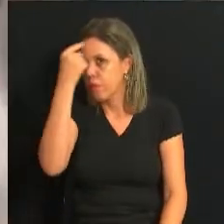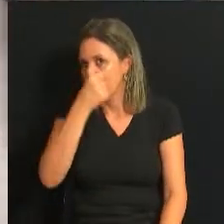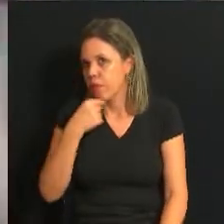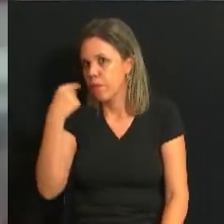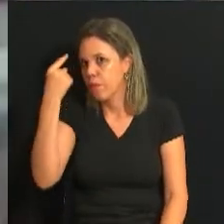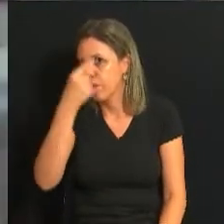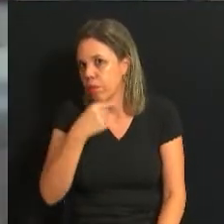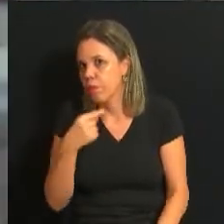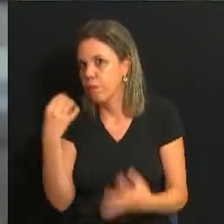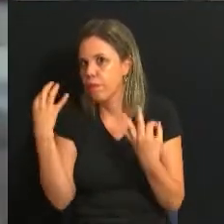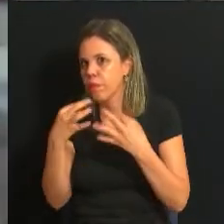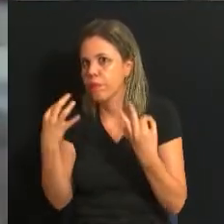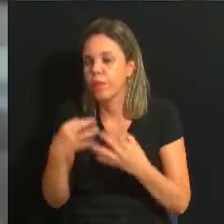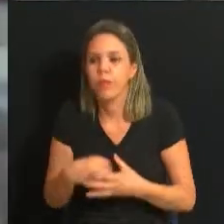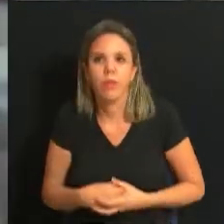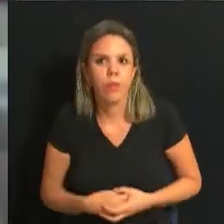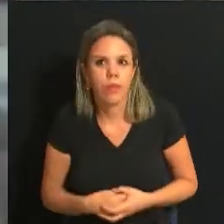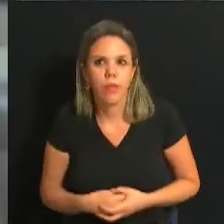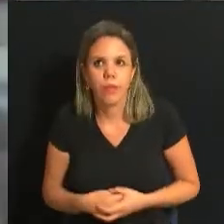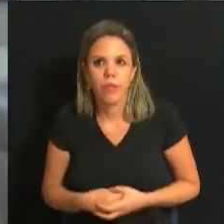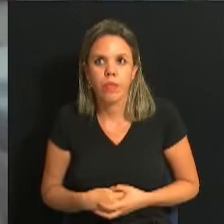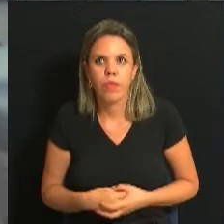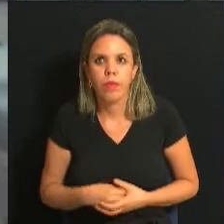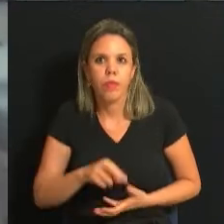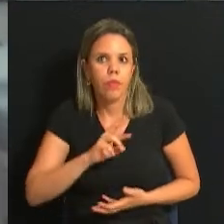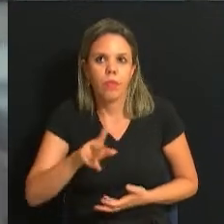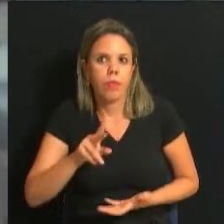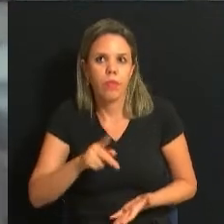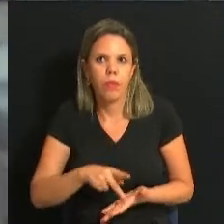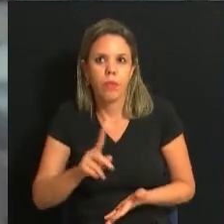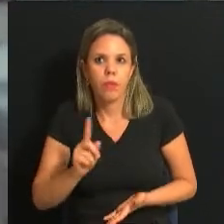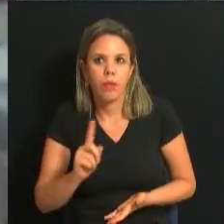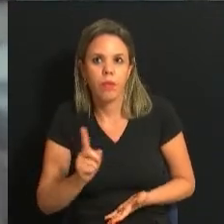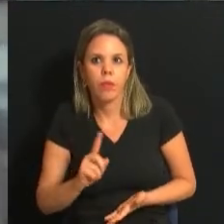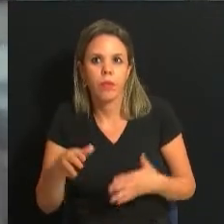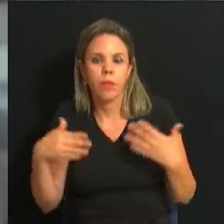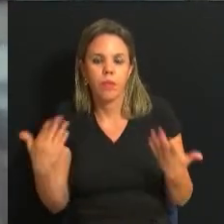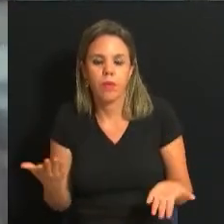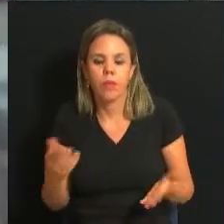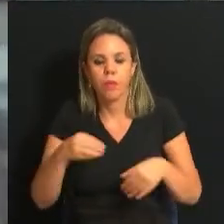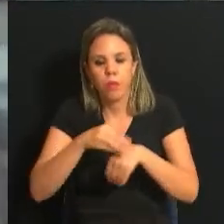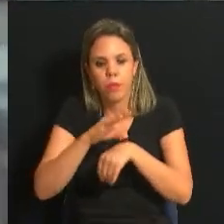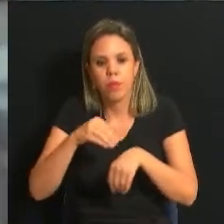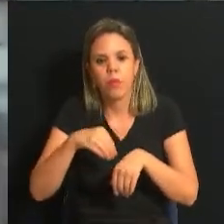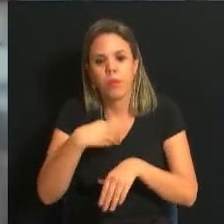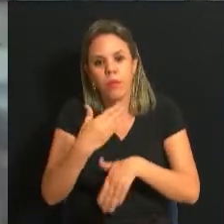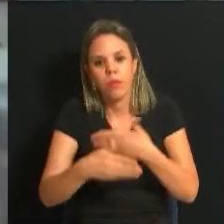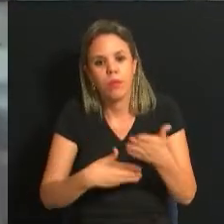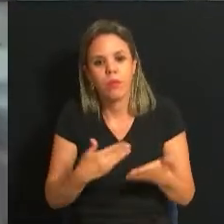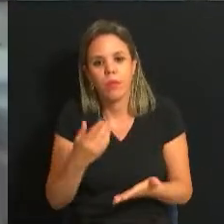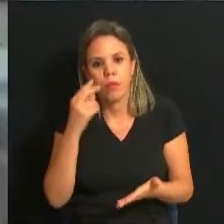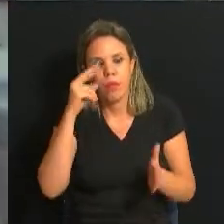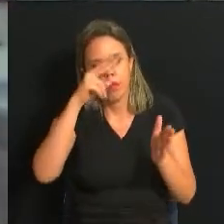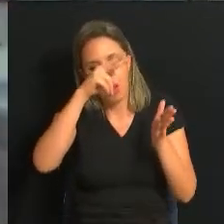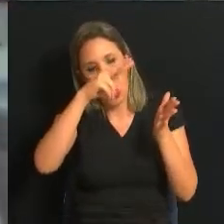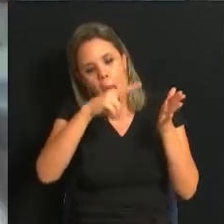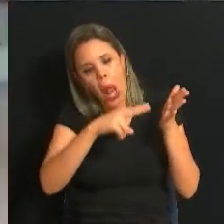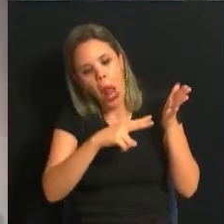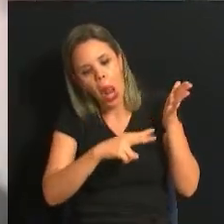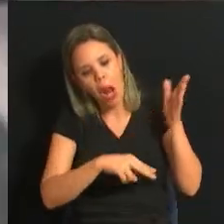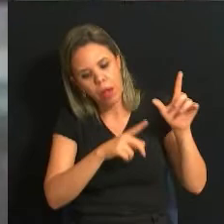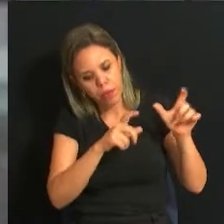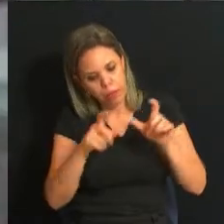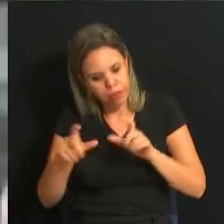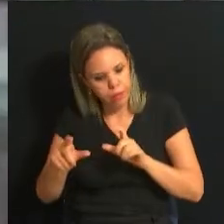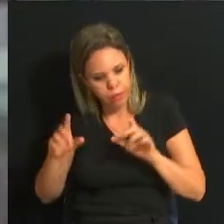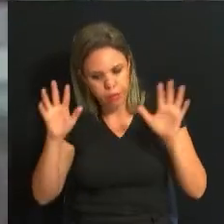mais perfeito. Então, é um mundo que ele não é real. E quando você vai passando pelo seu feed, olhando todas aquelas fotos, aqueles lugares